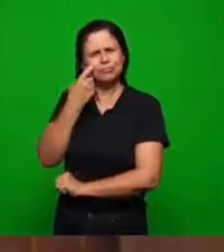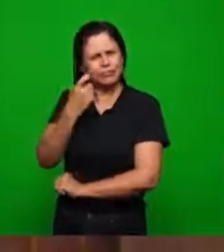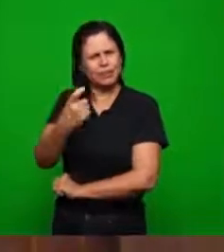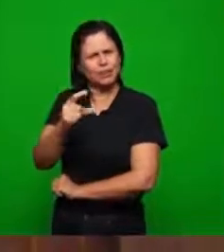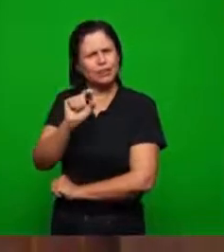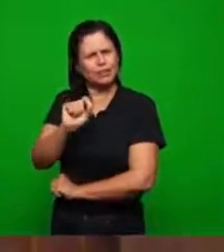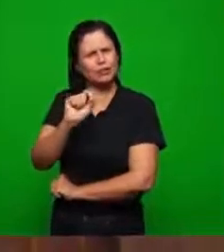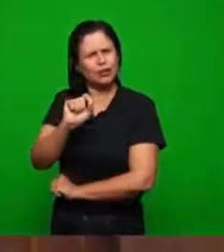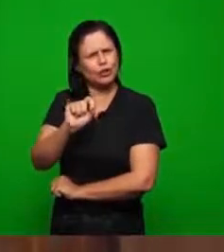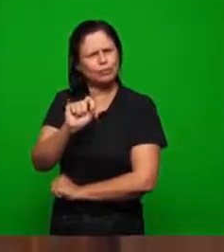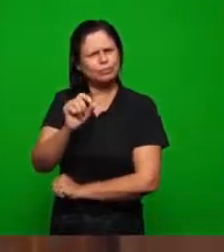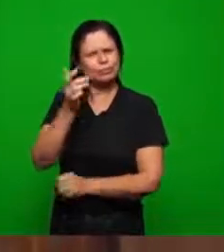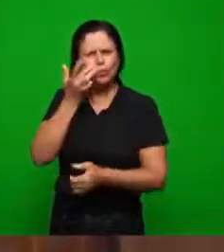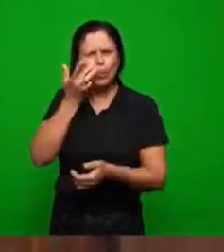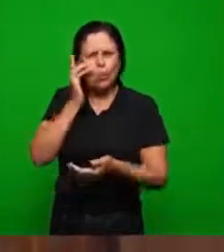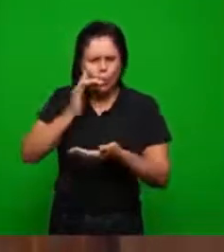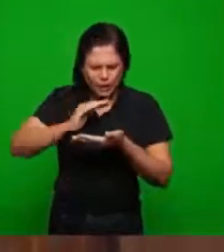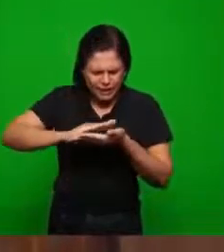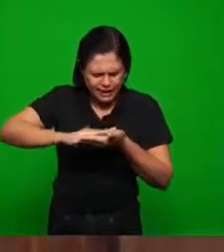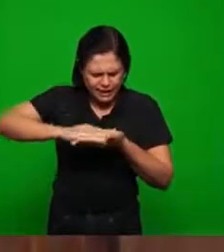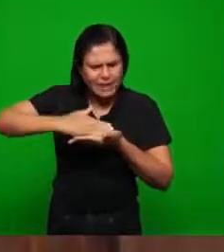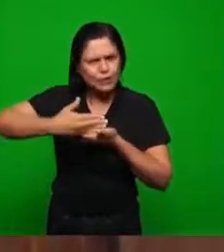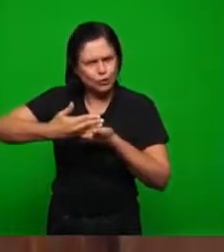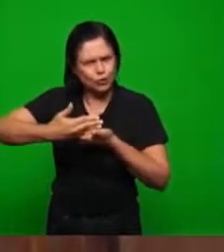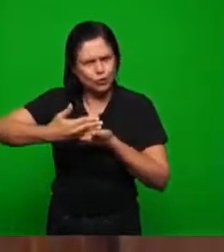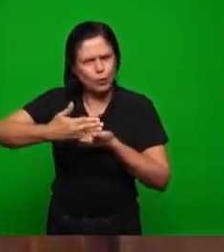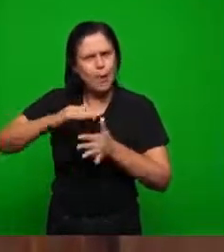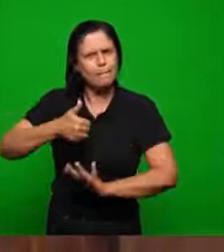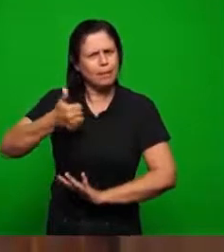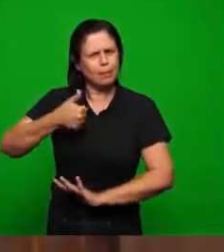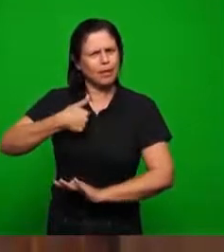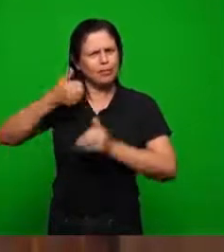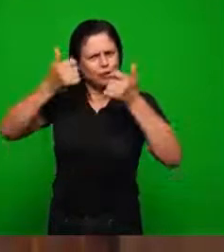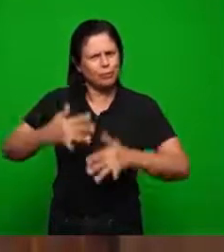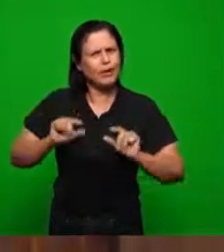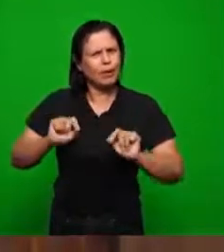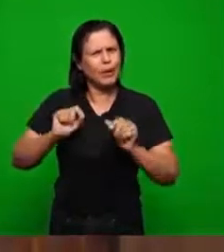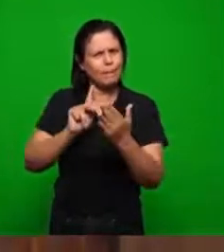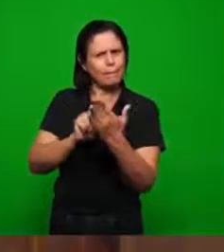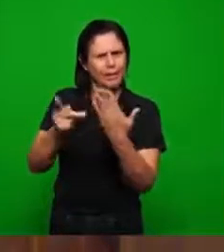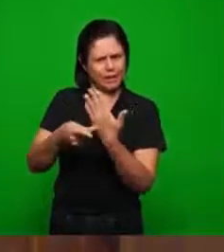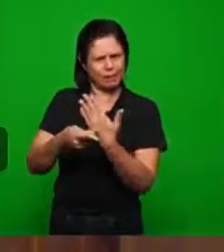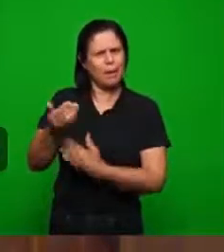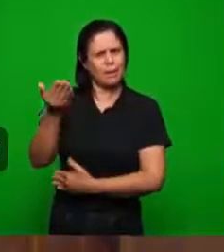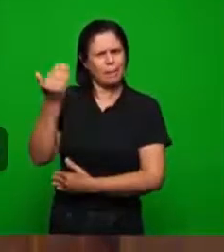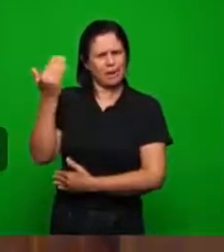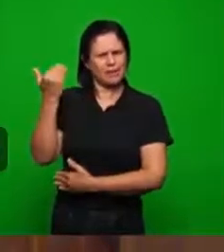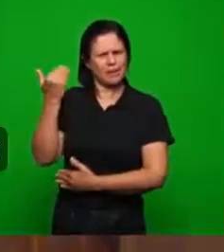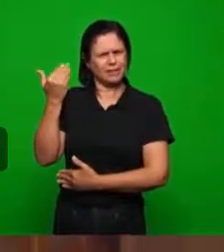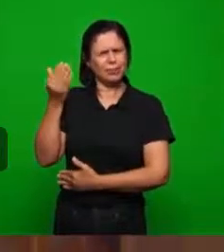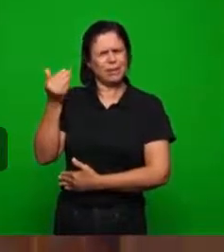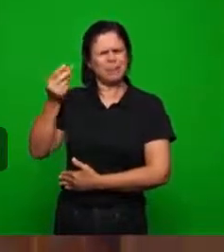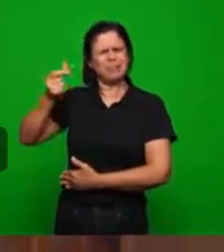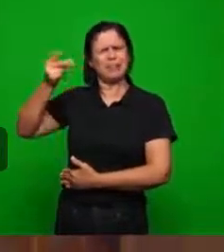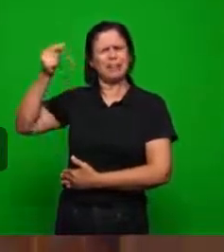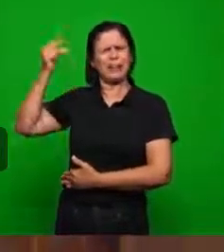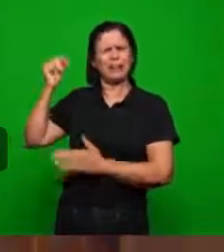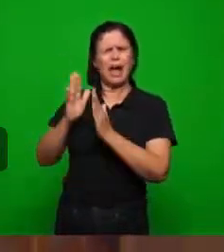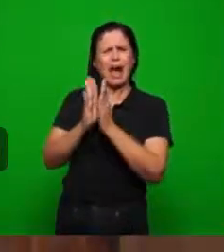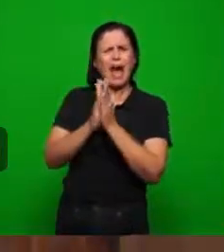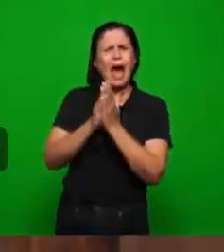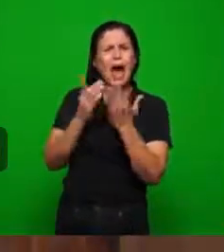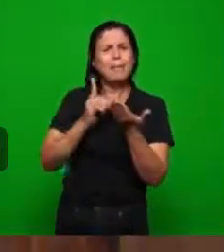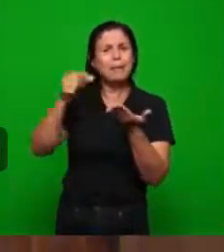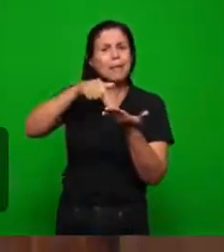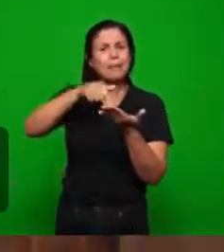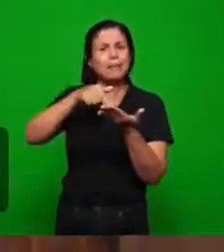um tesouro, e eu vou começar pela parábola. A Bíblia naquela época estava acorrentada, quer dizer, dentro dos mosteiros, sem